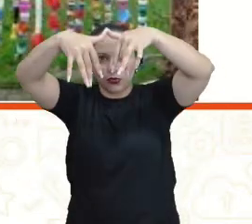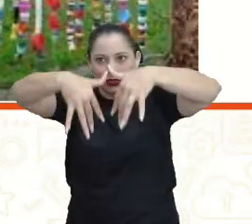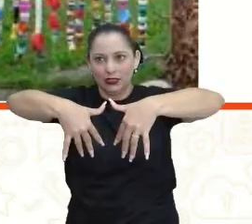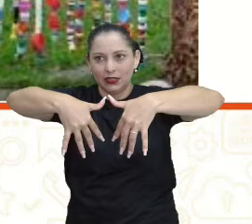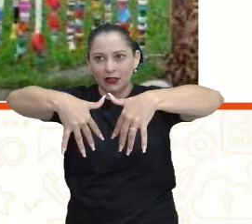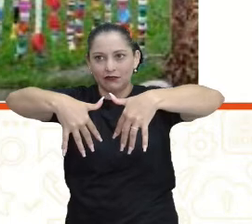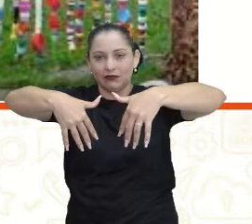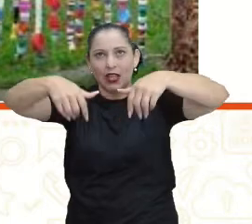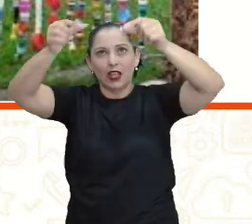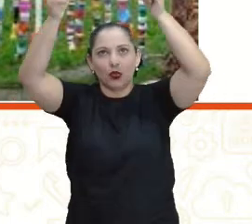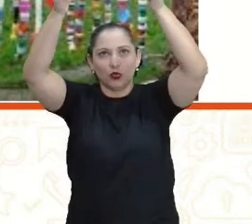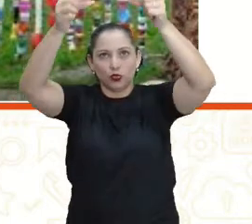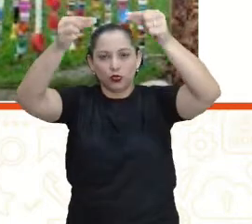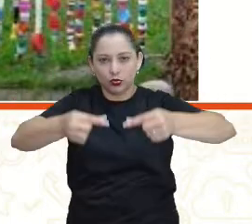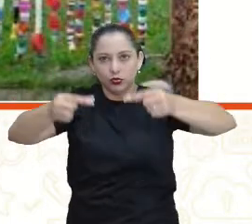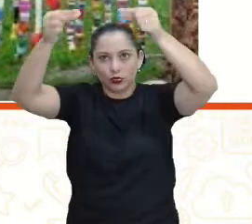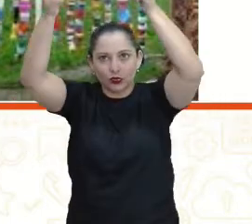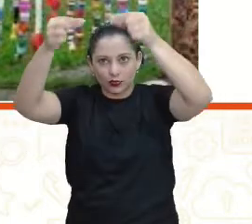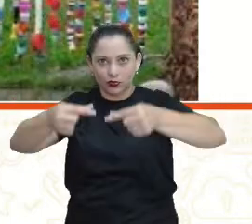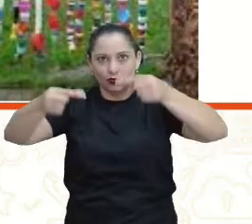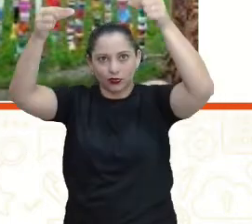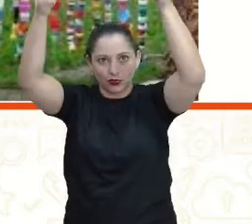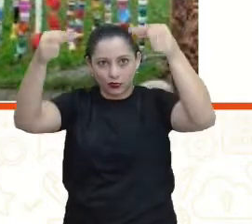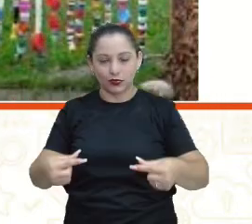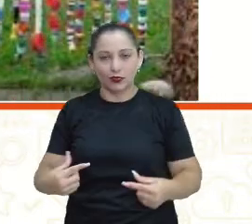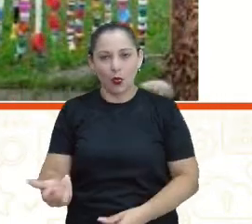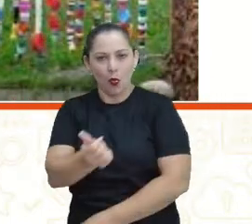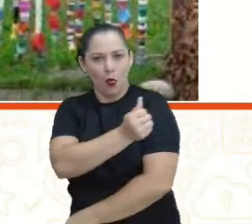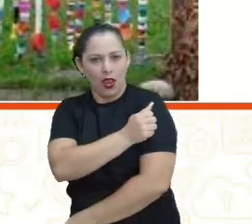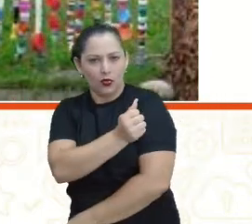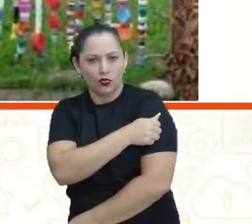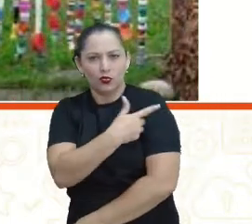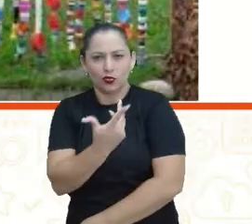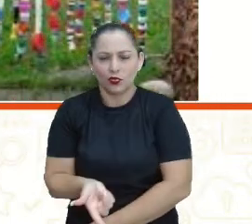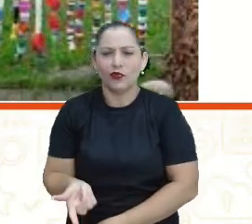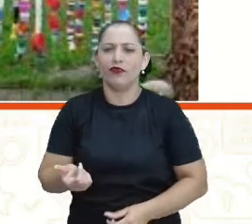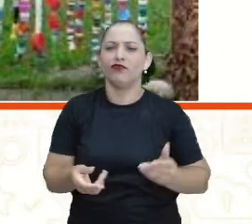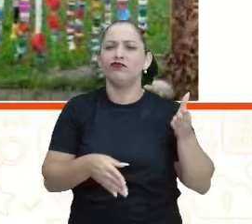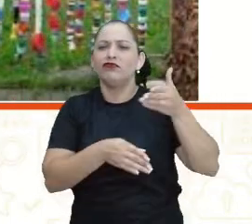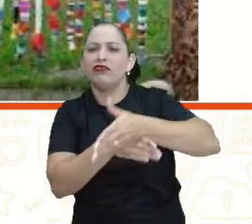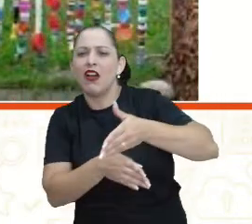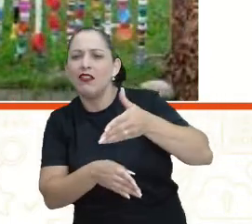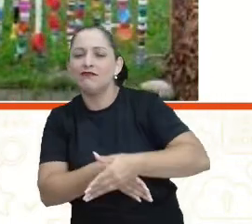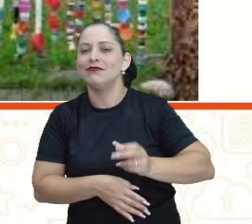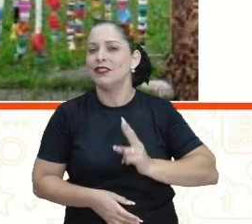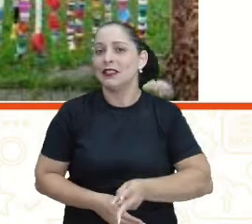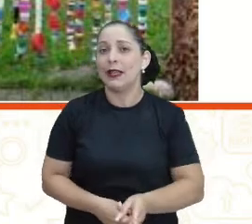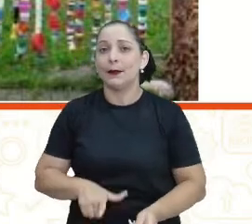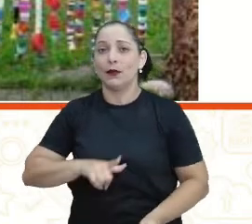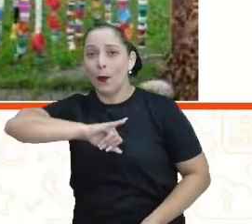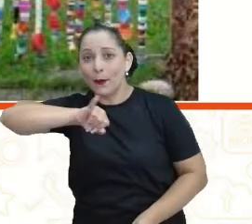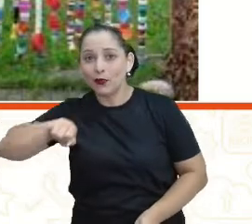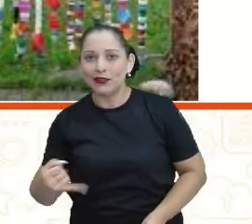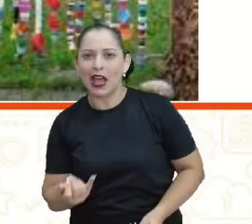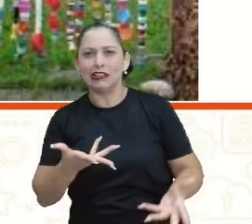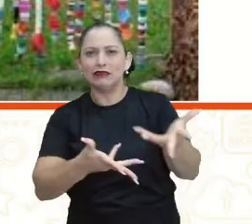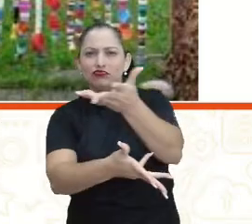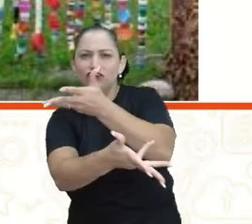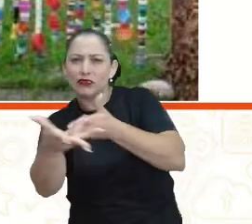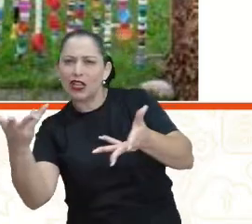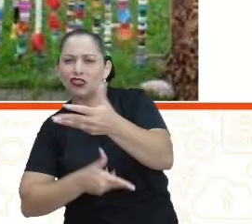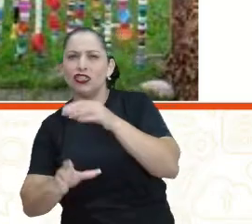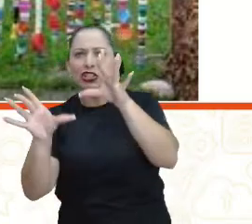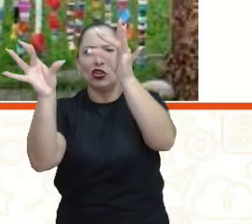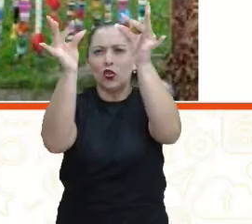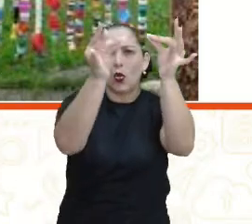estar lá, o estudante vai, de forma sistemática e regular, ter a oportunidade de interagir com esse